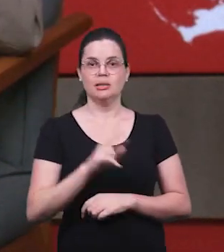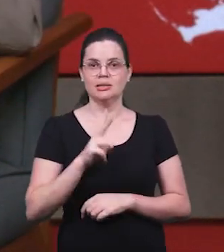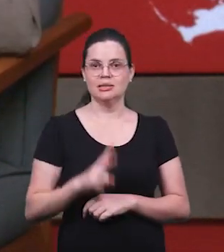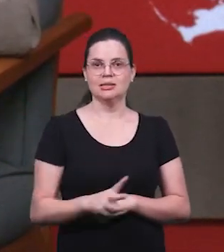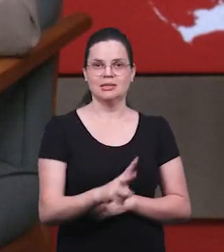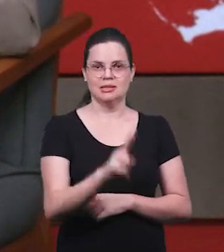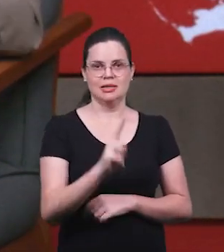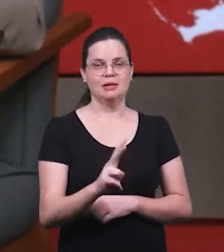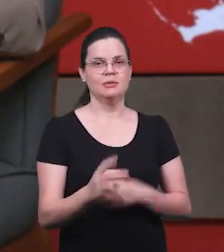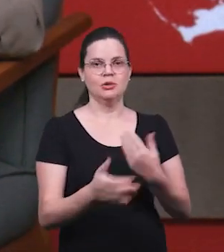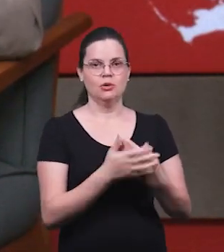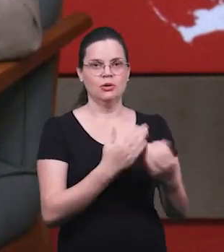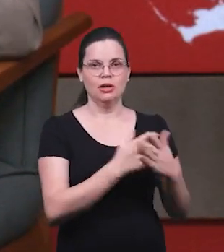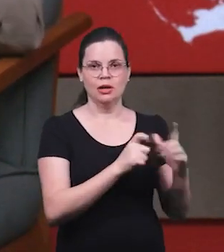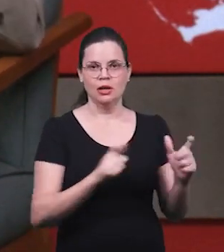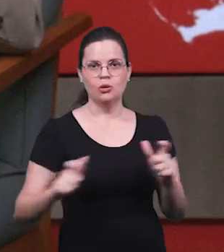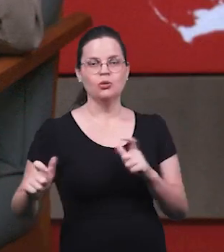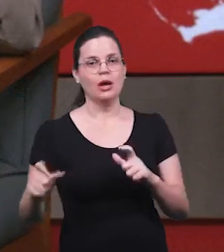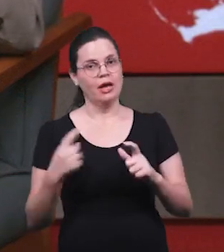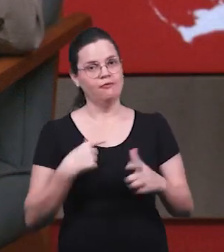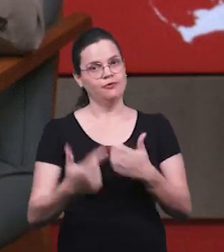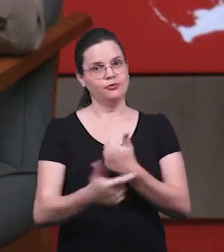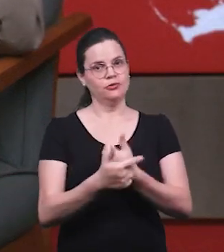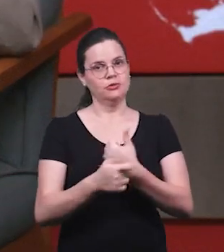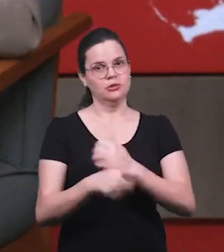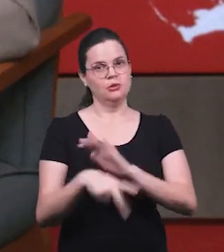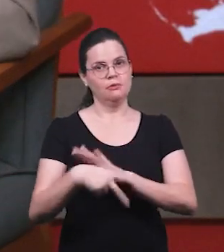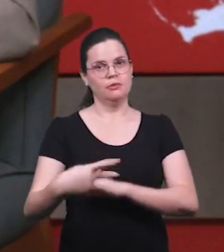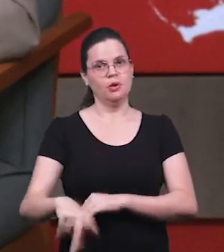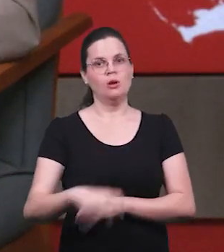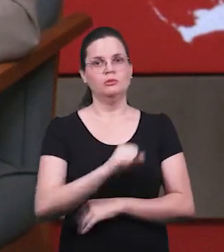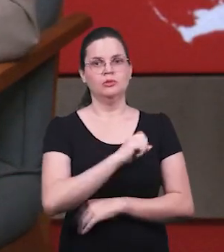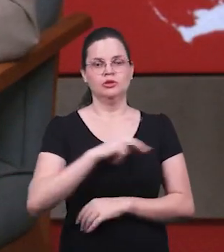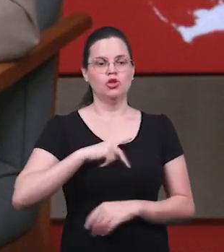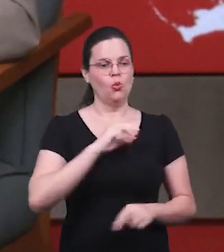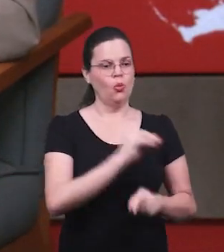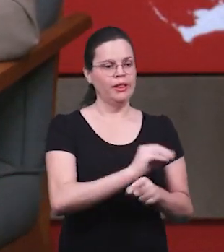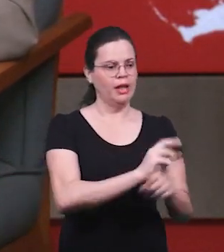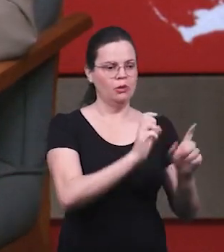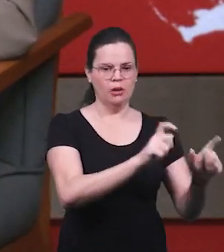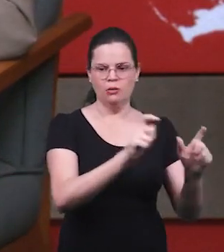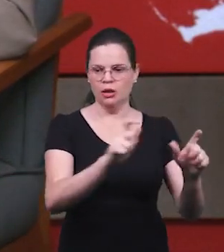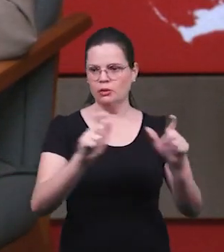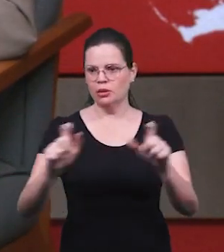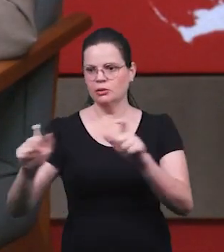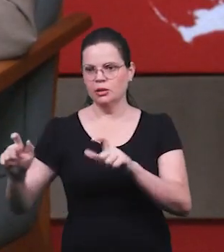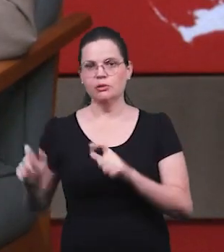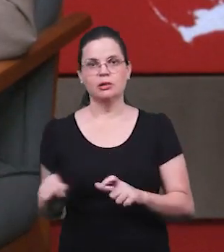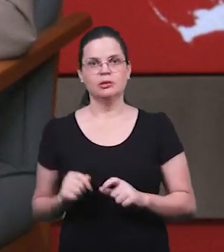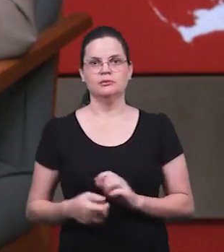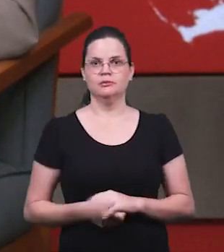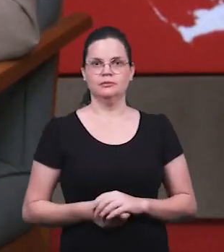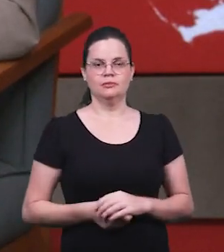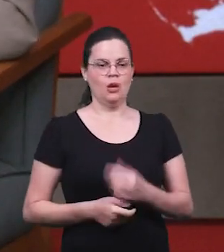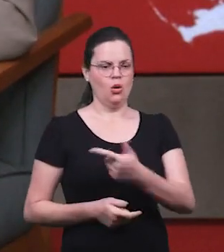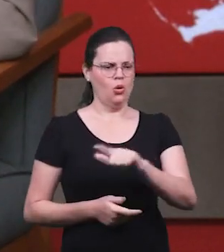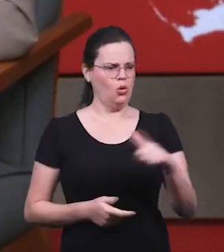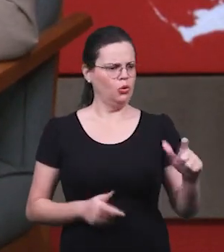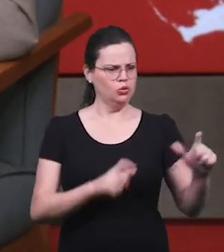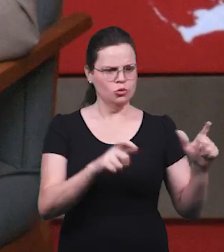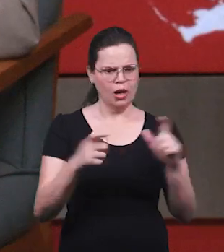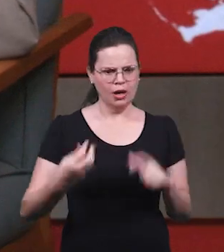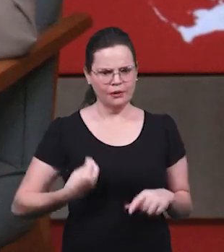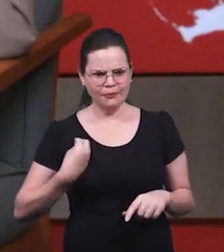o cuidado dessas igrejas por onde ele passou. Essa era uma função do apóstolo, como as outras cidades por onde ele